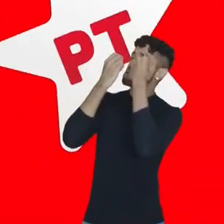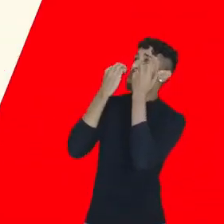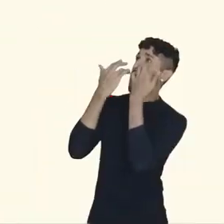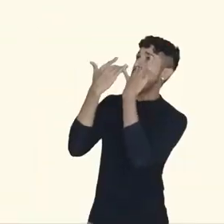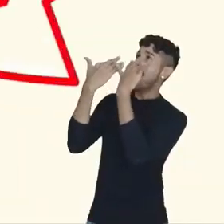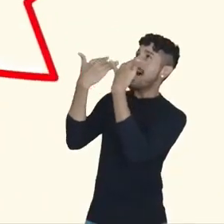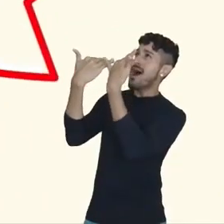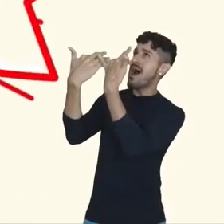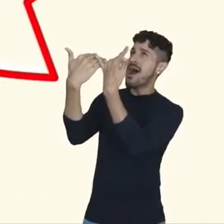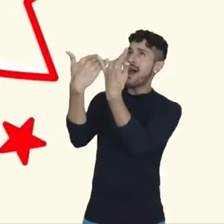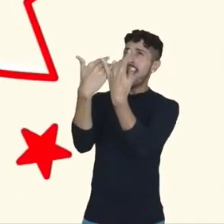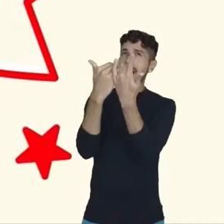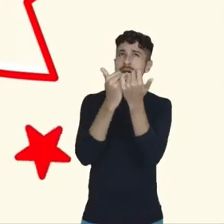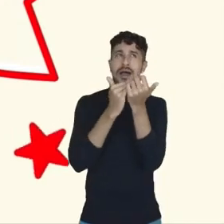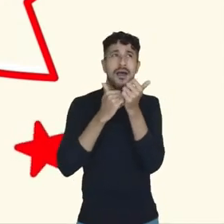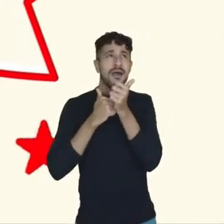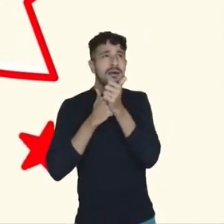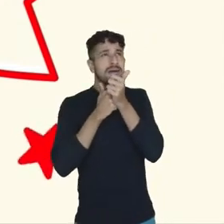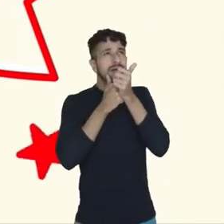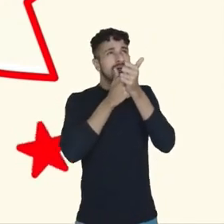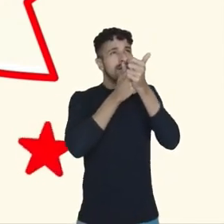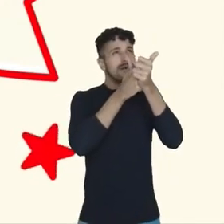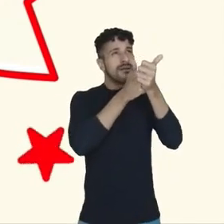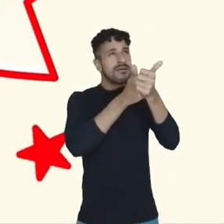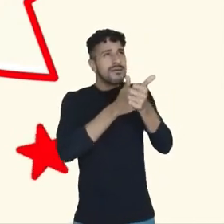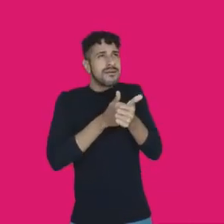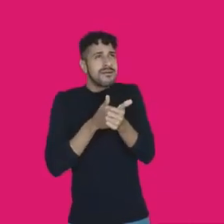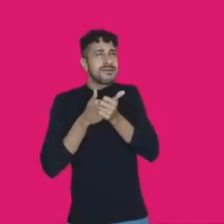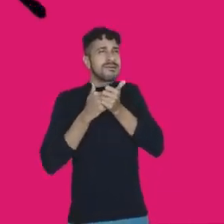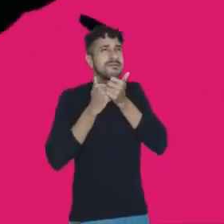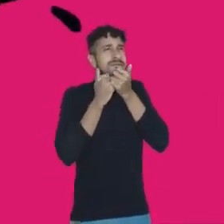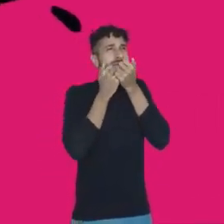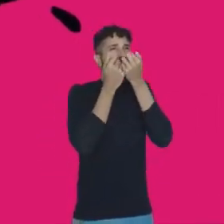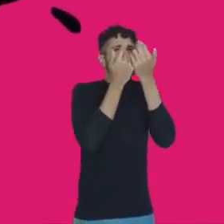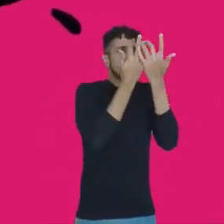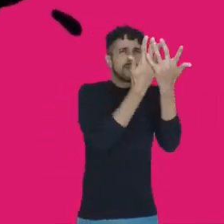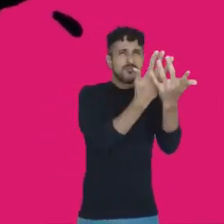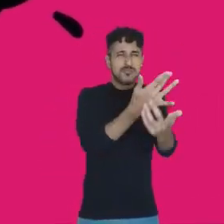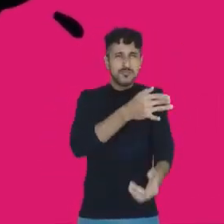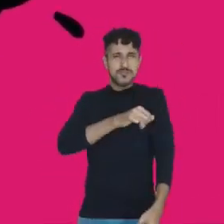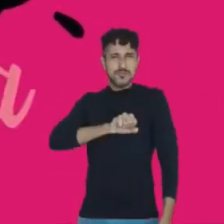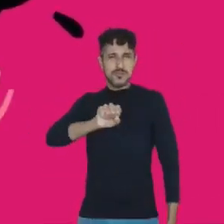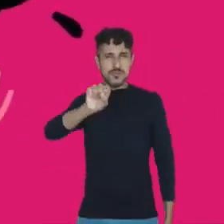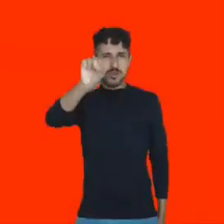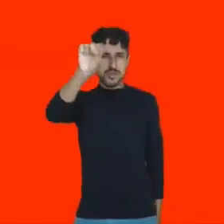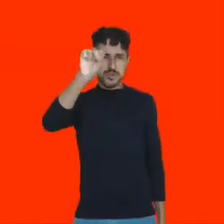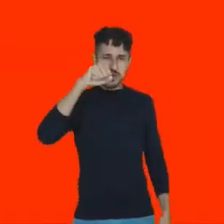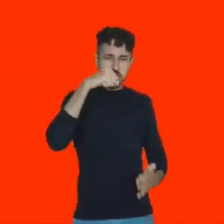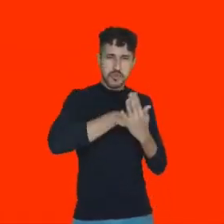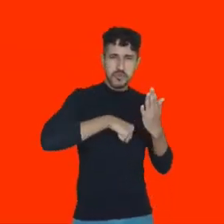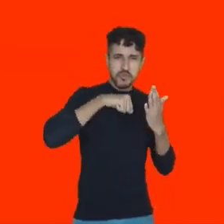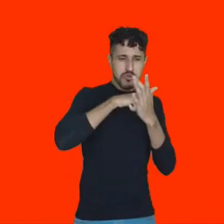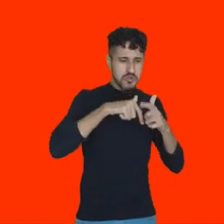brilha, ela é quem vai me guiar. Ser guerreira é minha